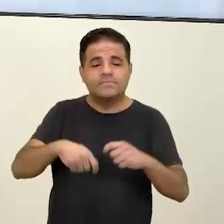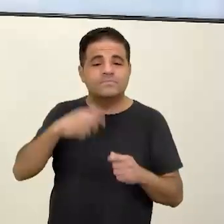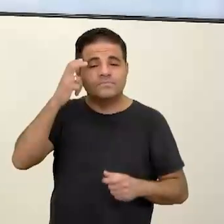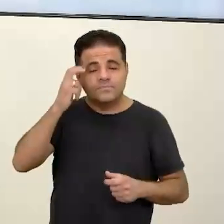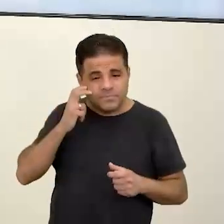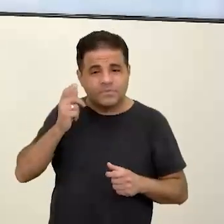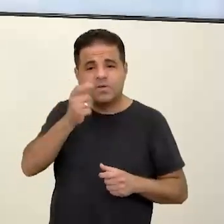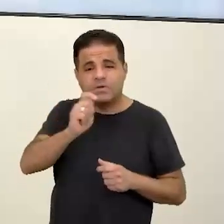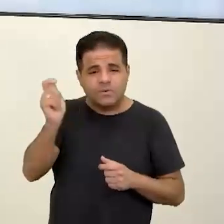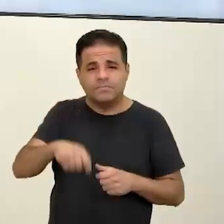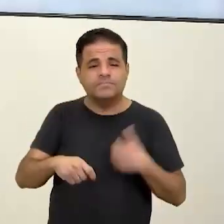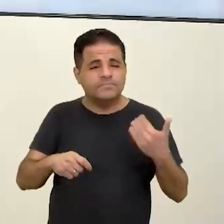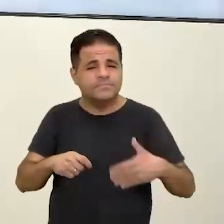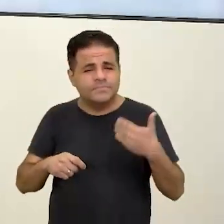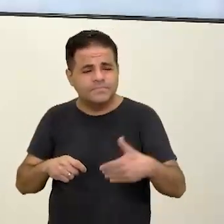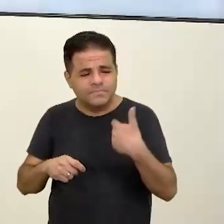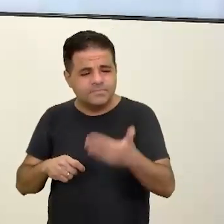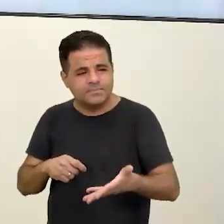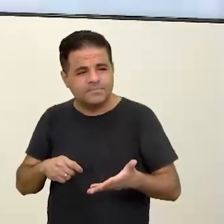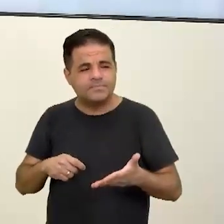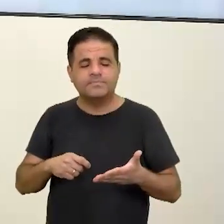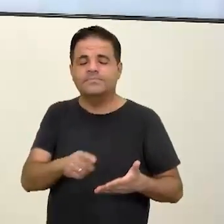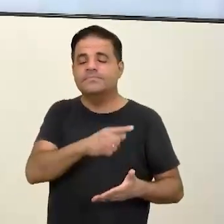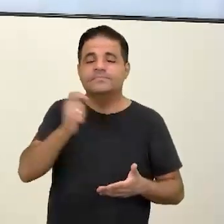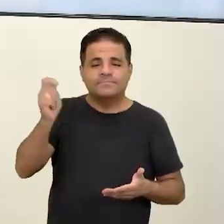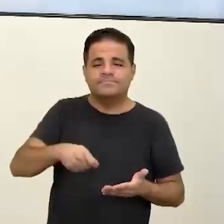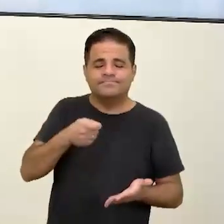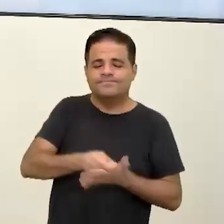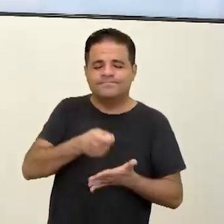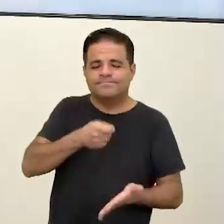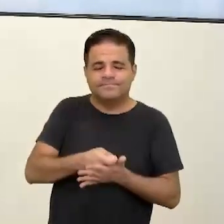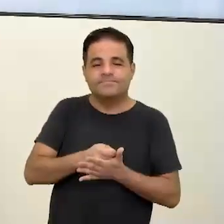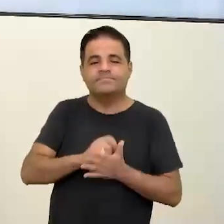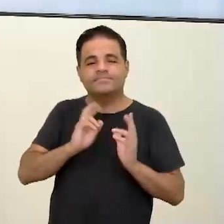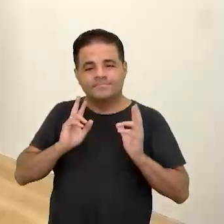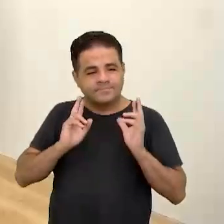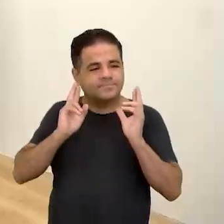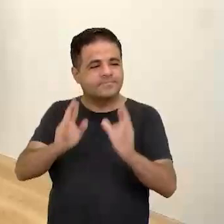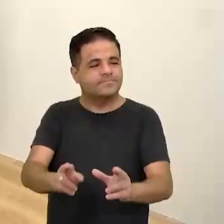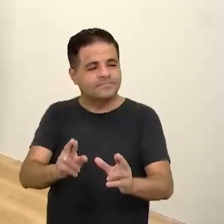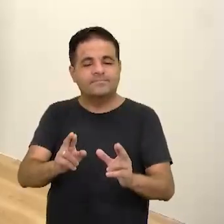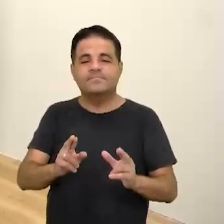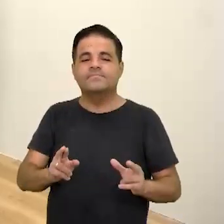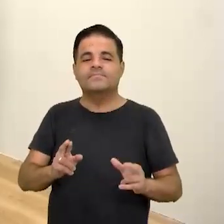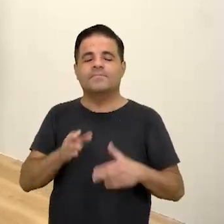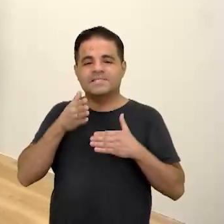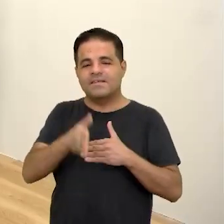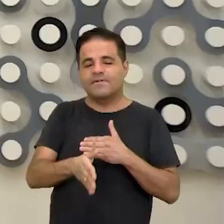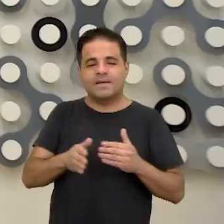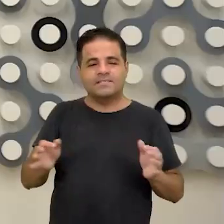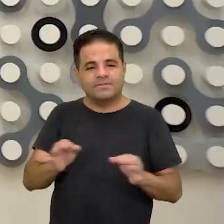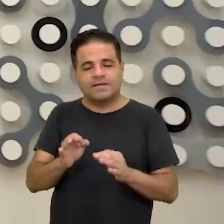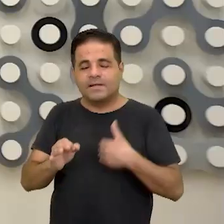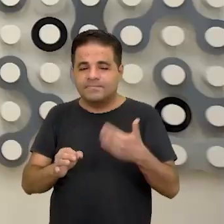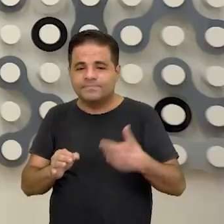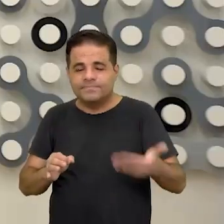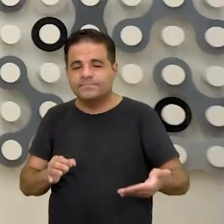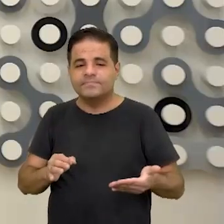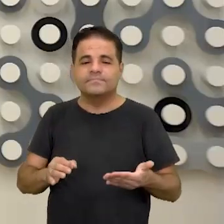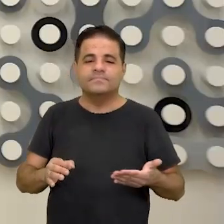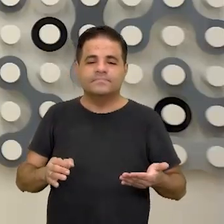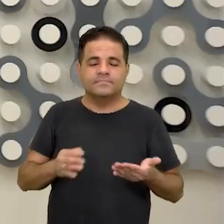cultura, entendendo aquilo que nós escolhemos e não que nós somos obrigados a consumir. Não é isso, Thiago? É isso. Daí eu vou só